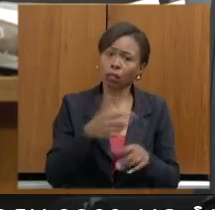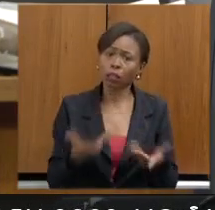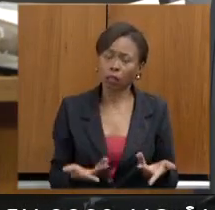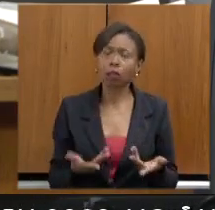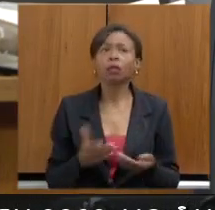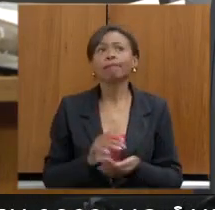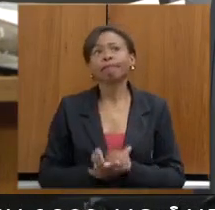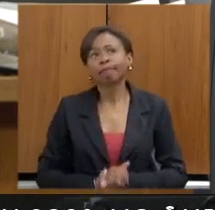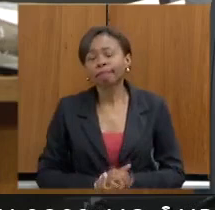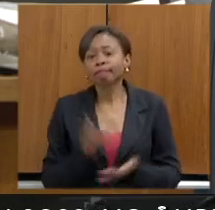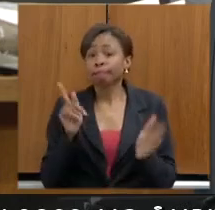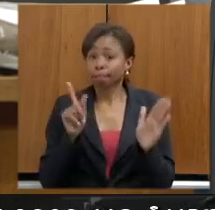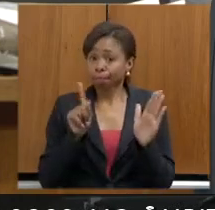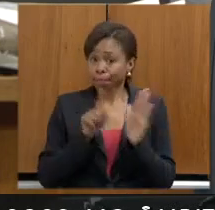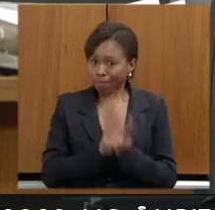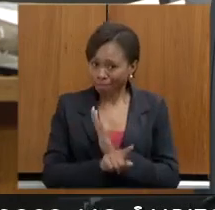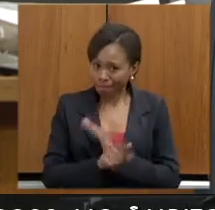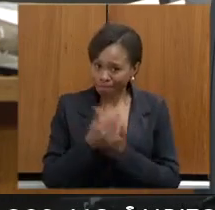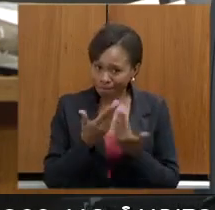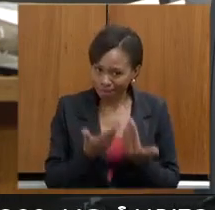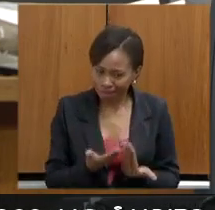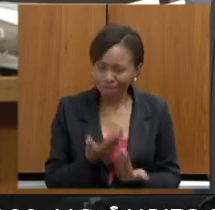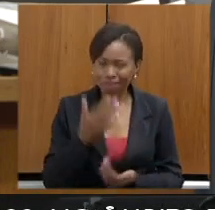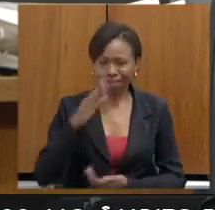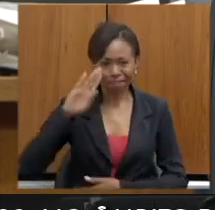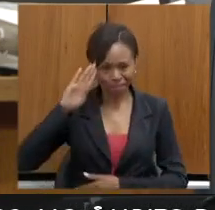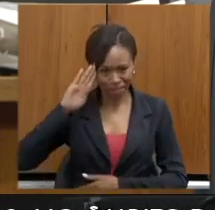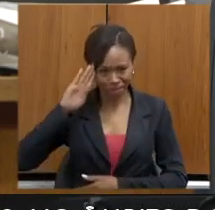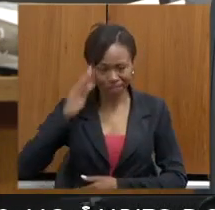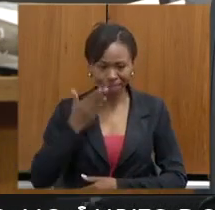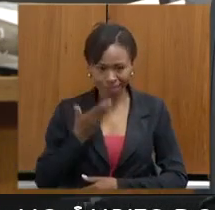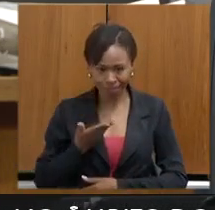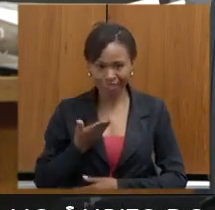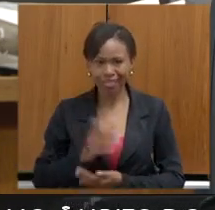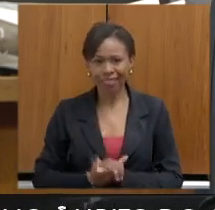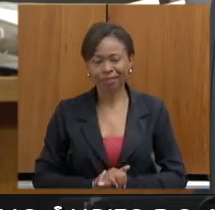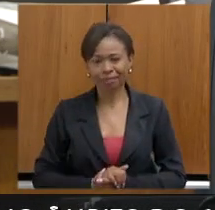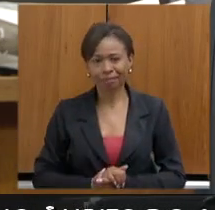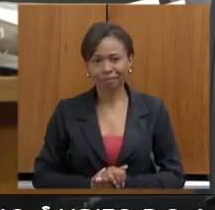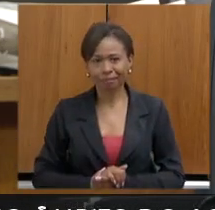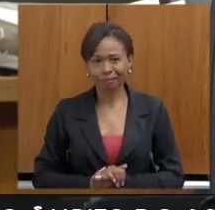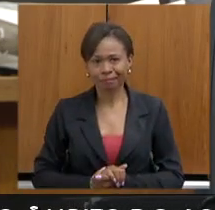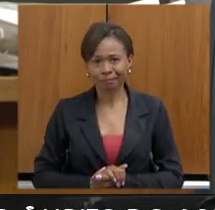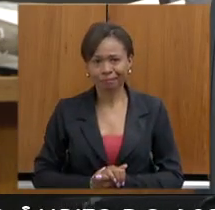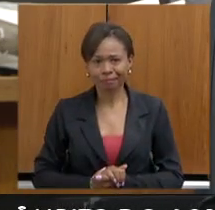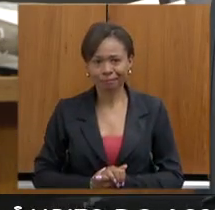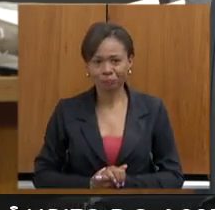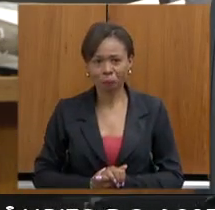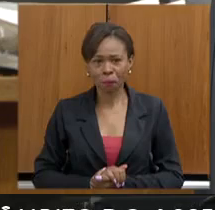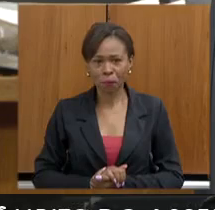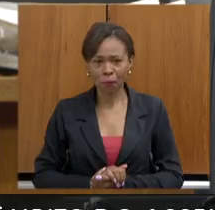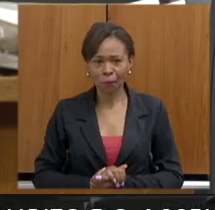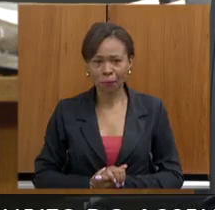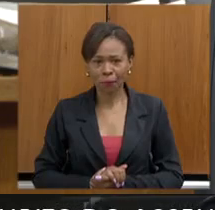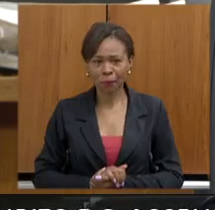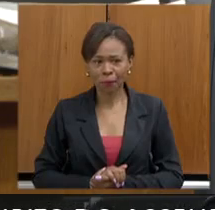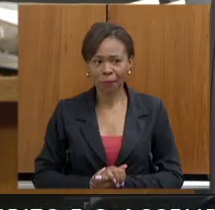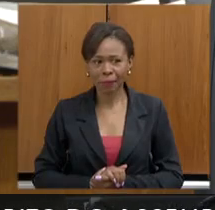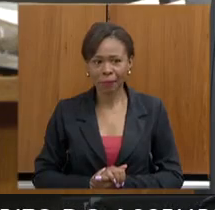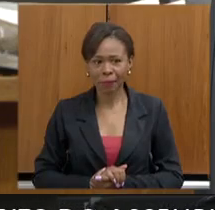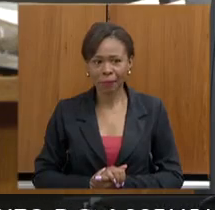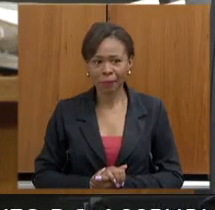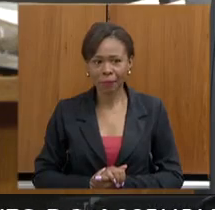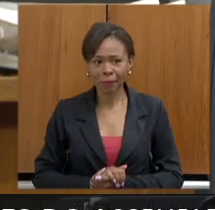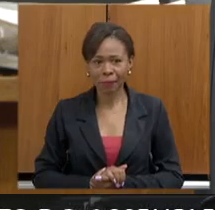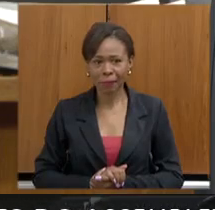primeira Comandante vibrador essa é a primeira Como é que tá a disposição como que vocês